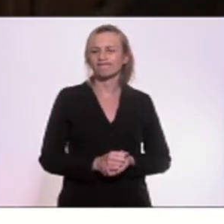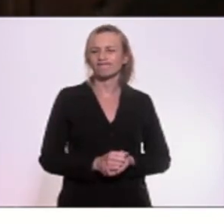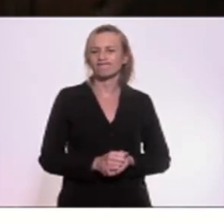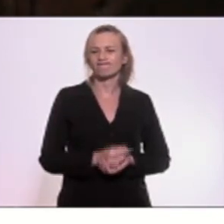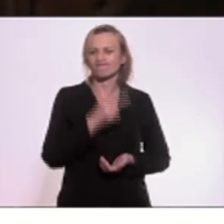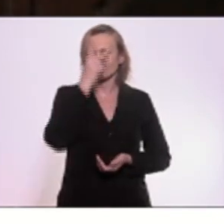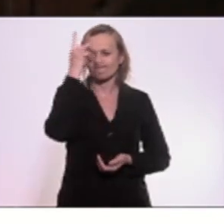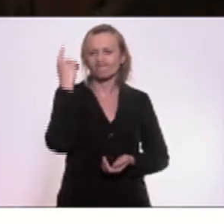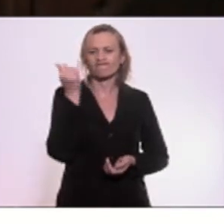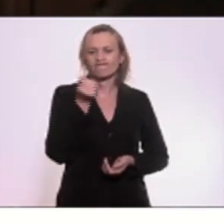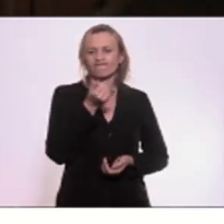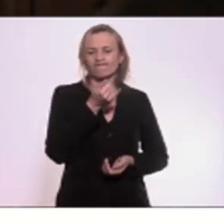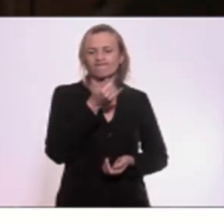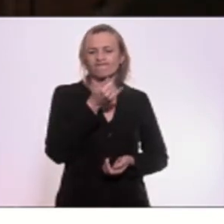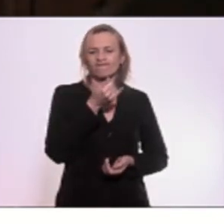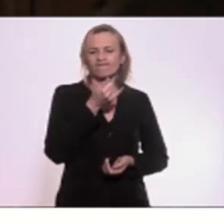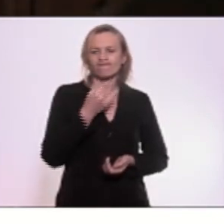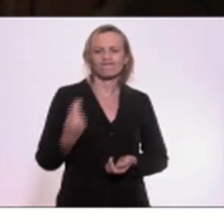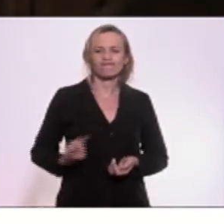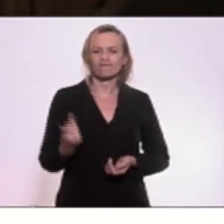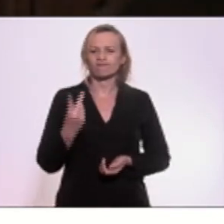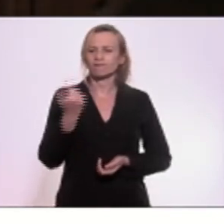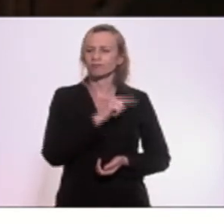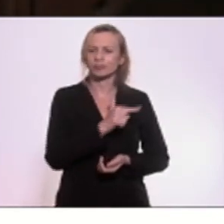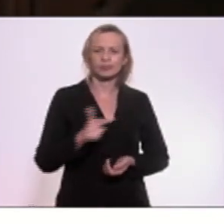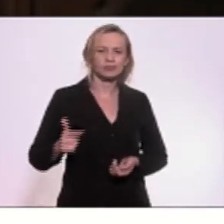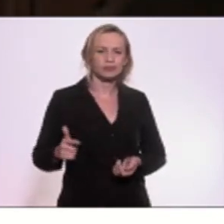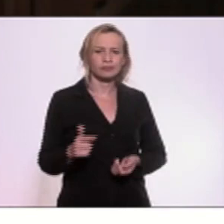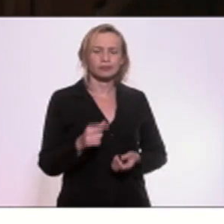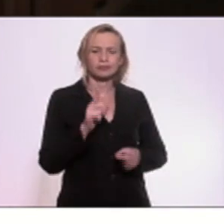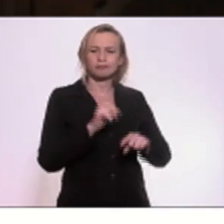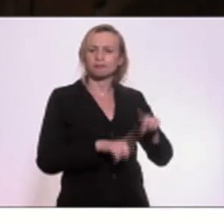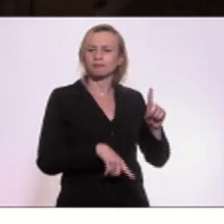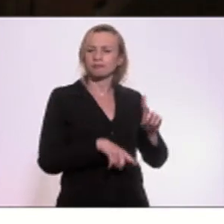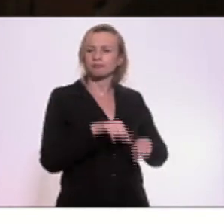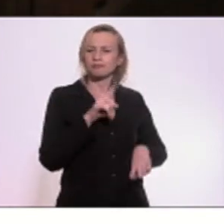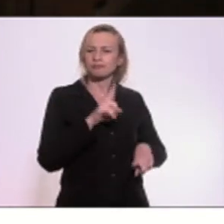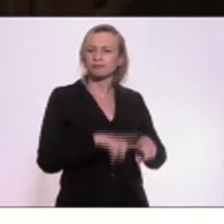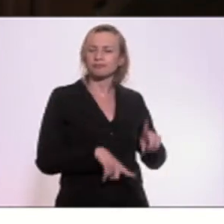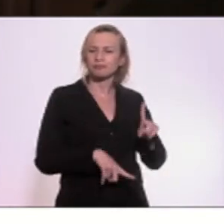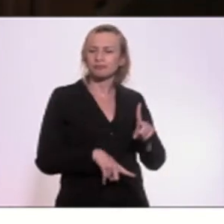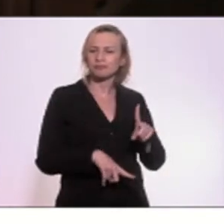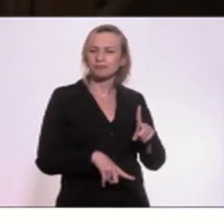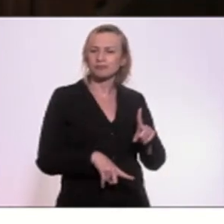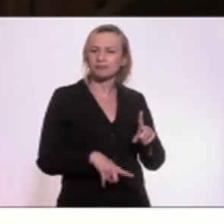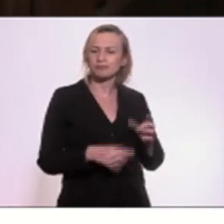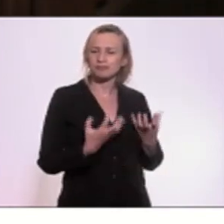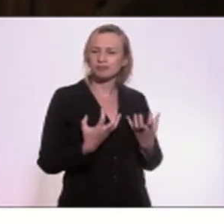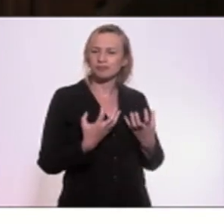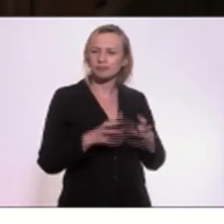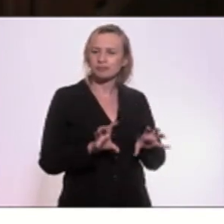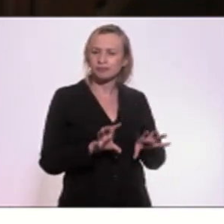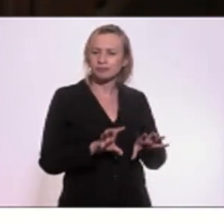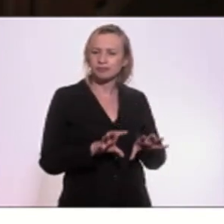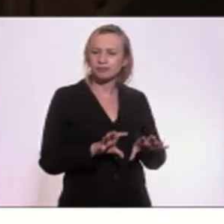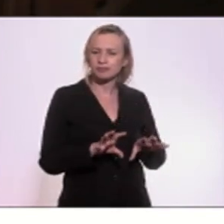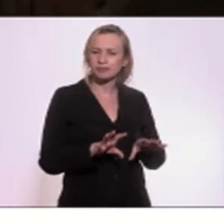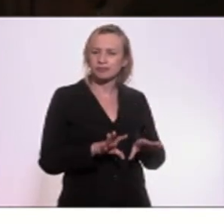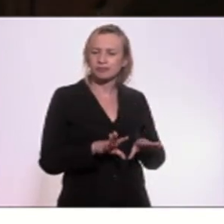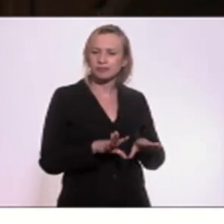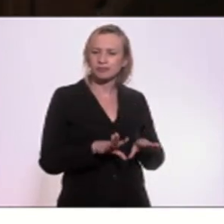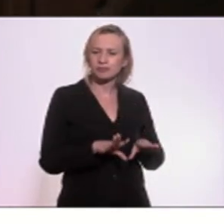que fez exatamente um xingamento em relação a, querendo denegrir a imagem